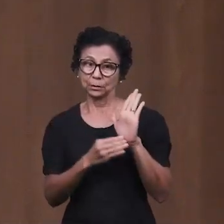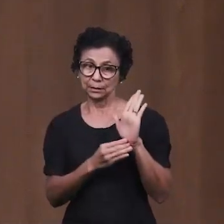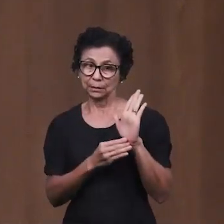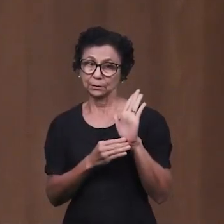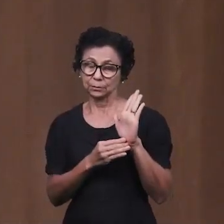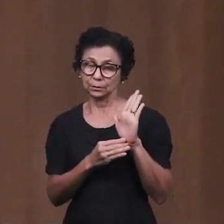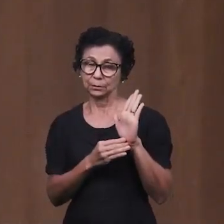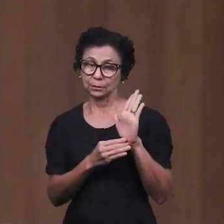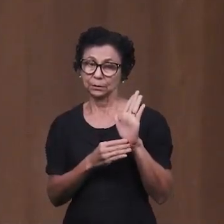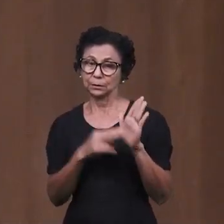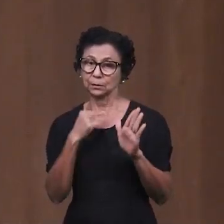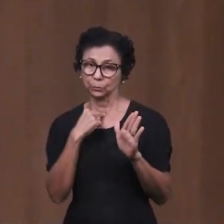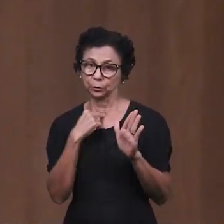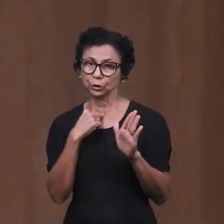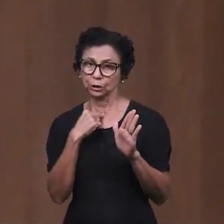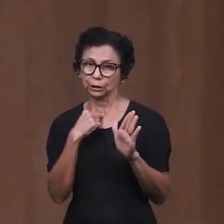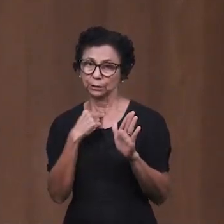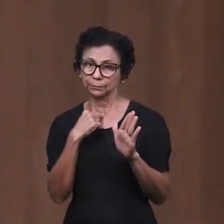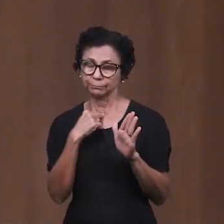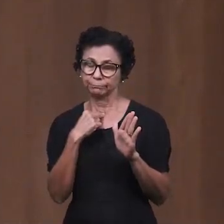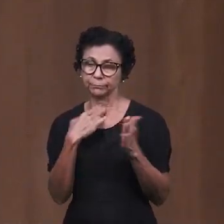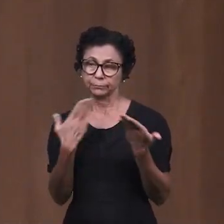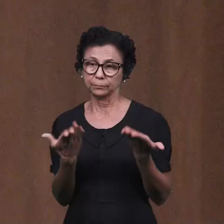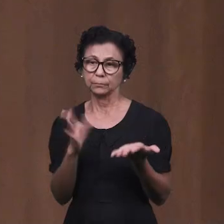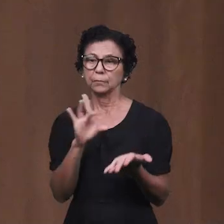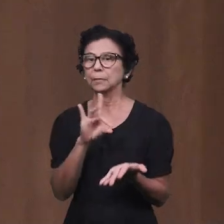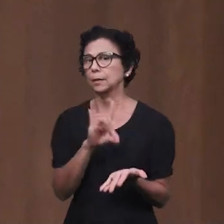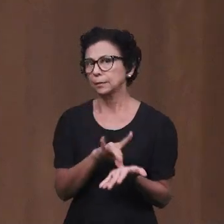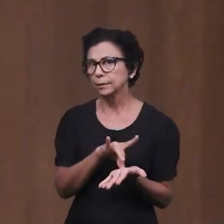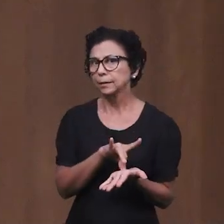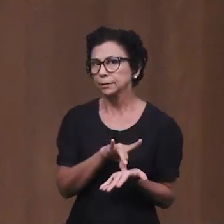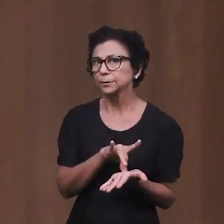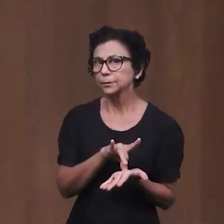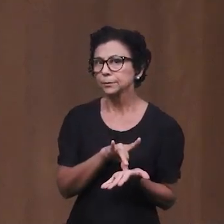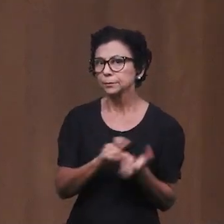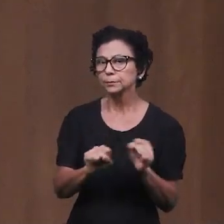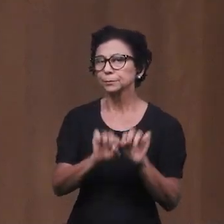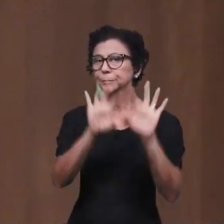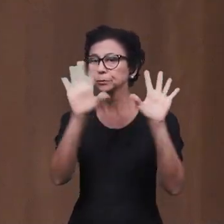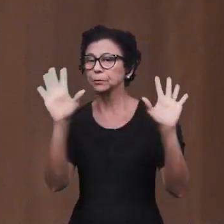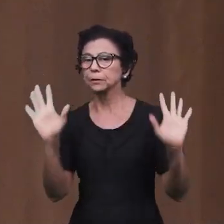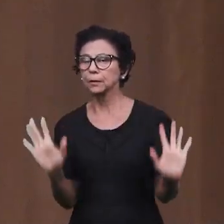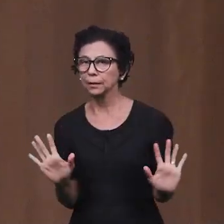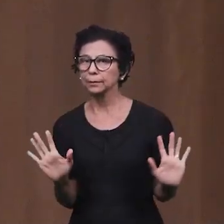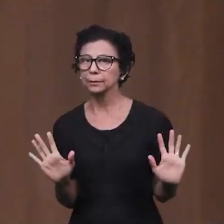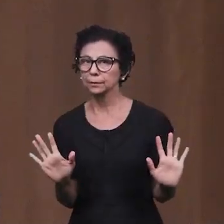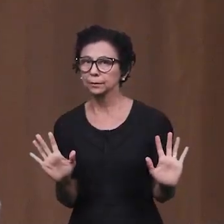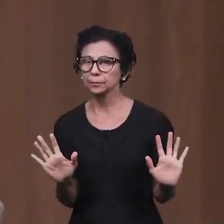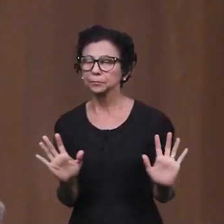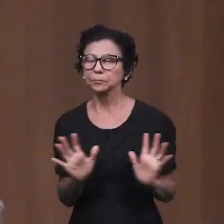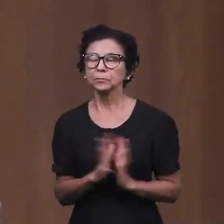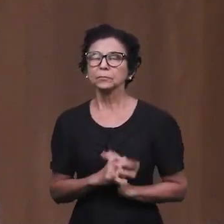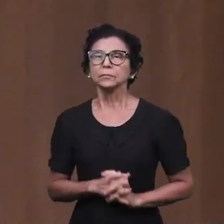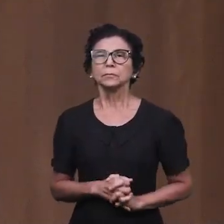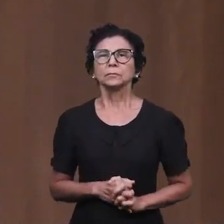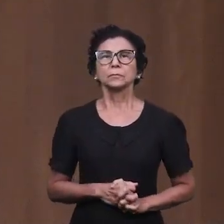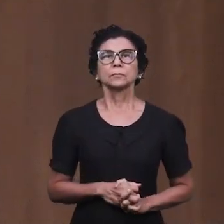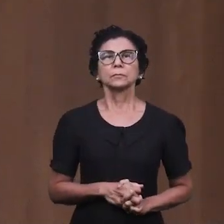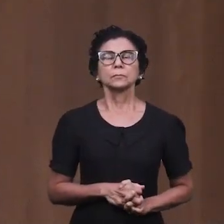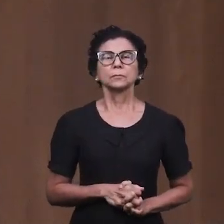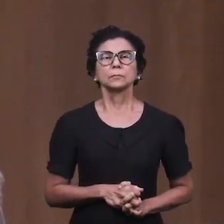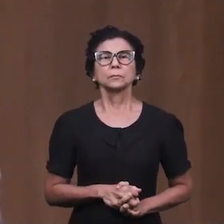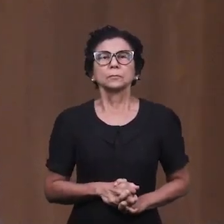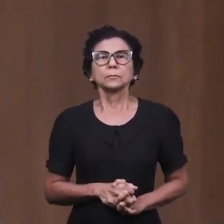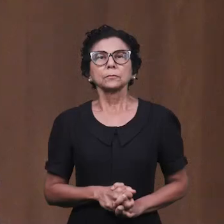indiscriminados. Então é uma realidade muito clara pra gente que isso acontece. Então, assim, de uma maneira